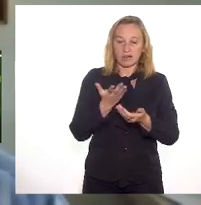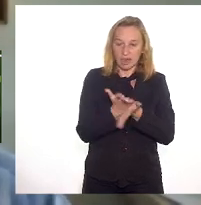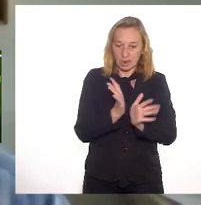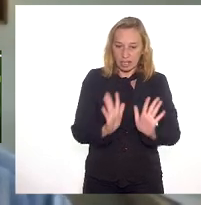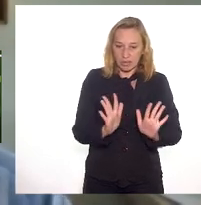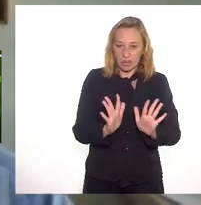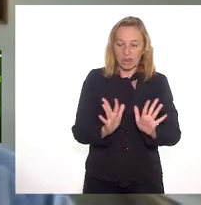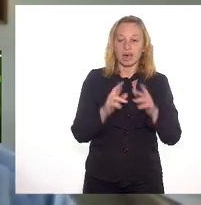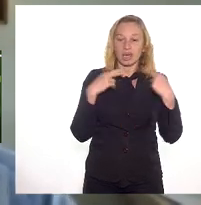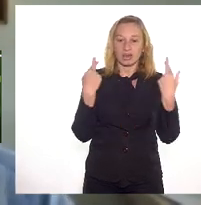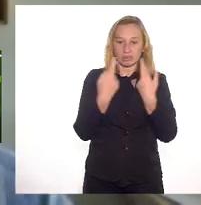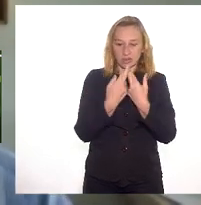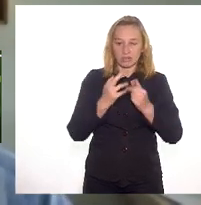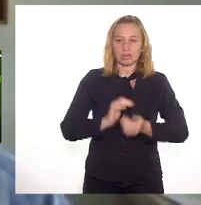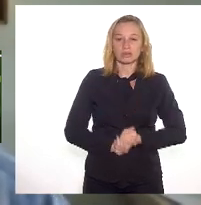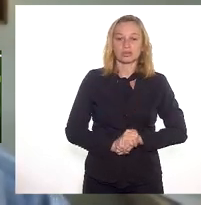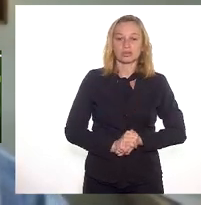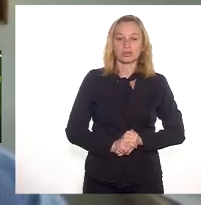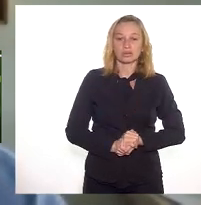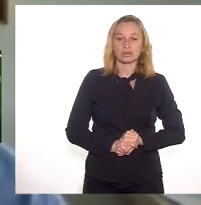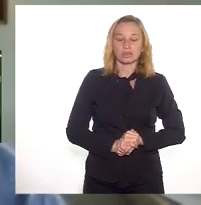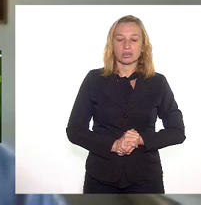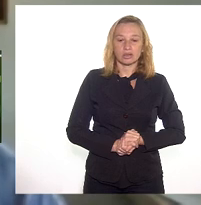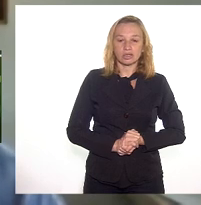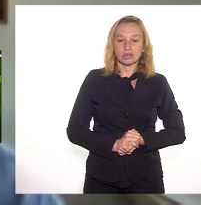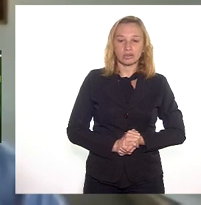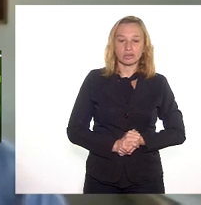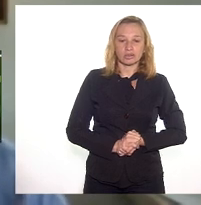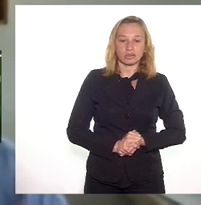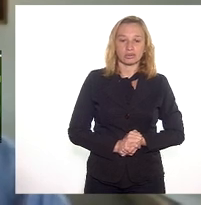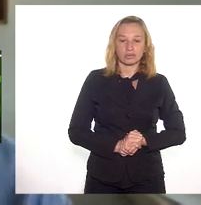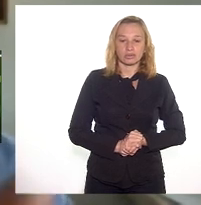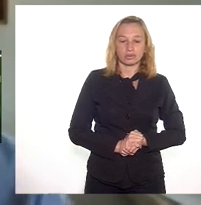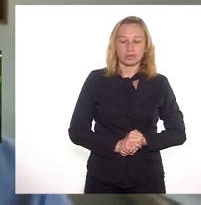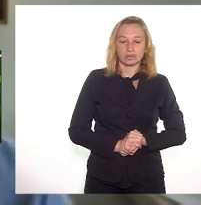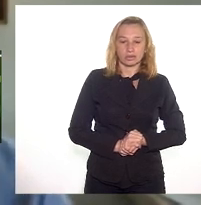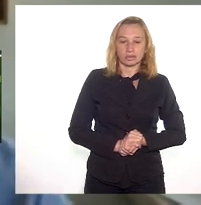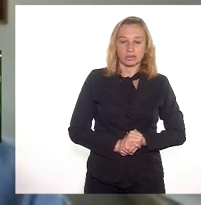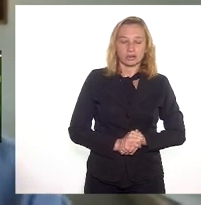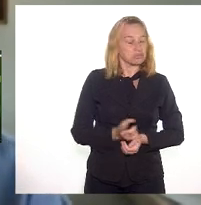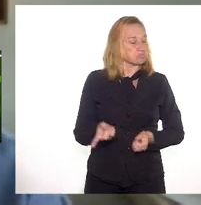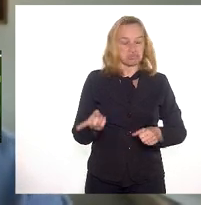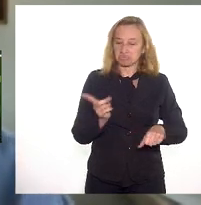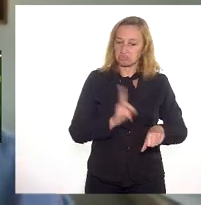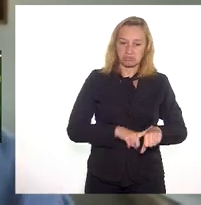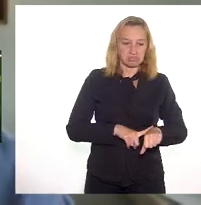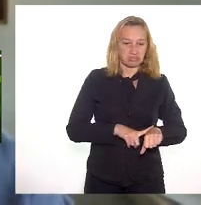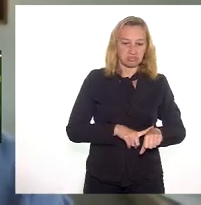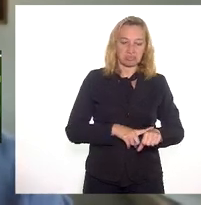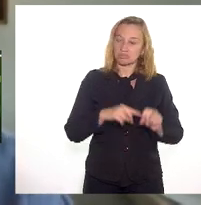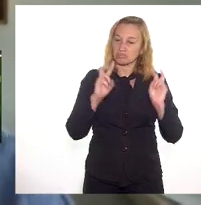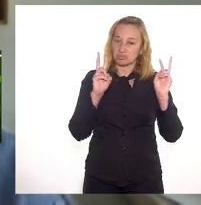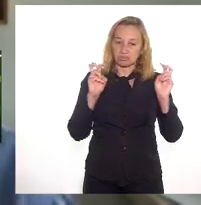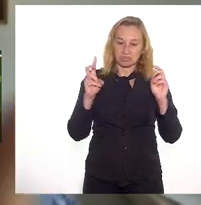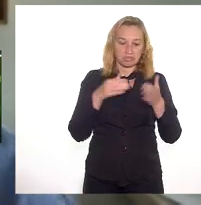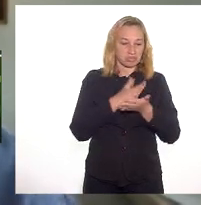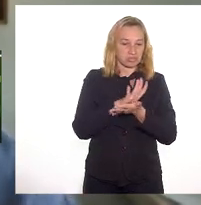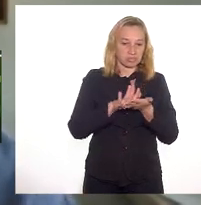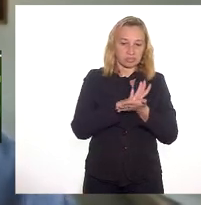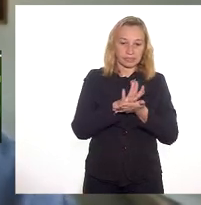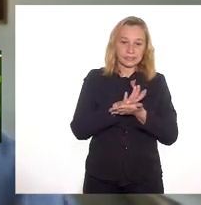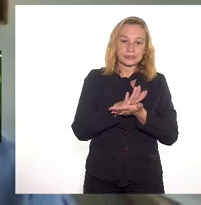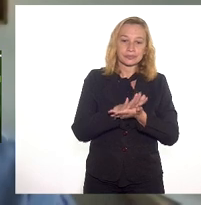nossa reunião, né, como de praxe, e se não houver tempo nem dos questionamentos, tem que